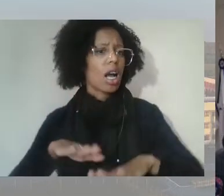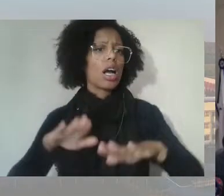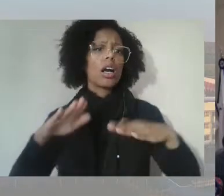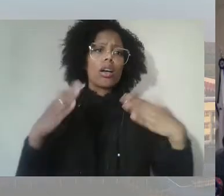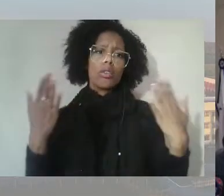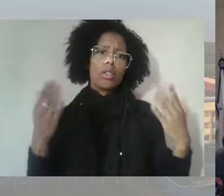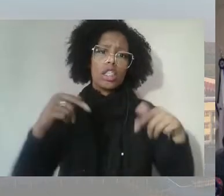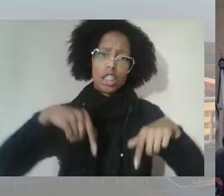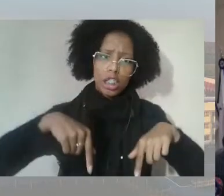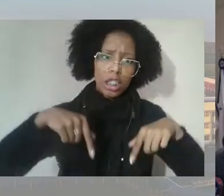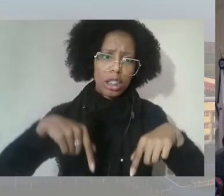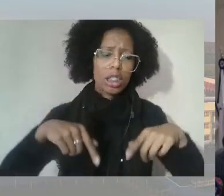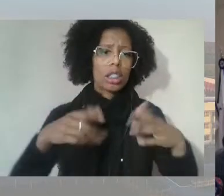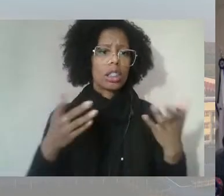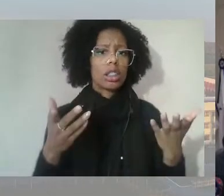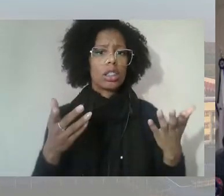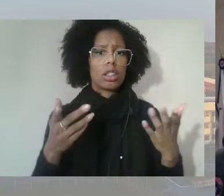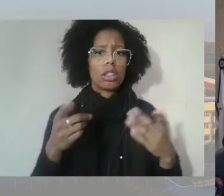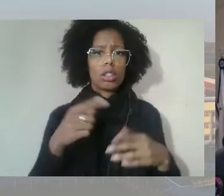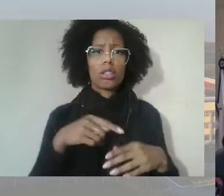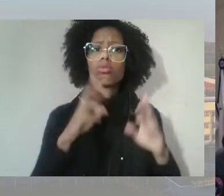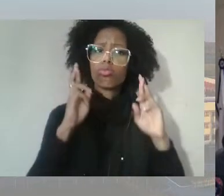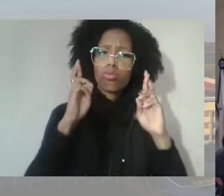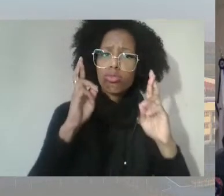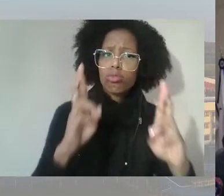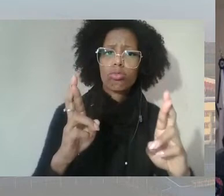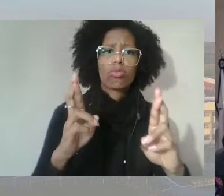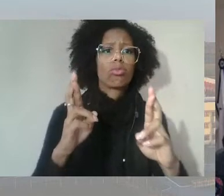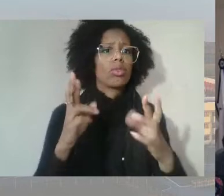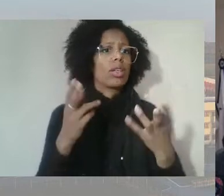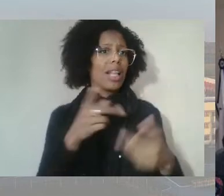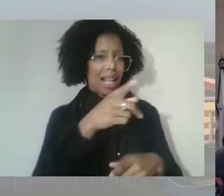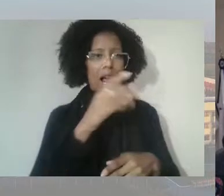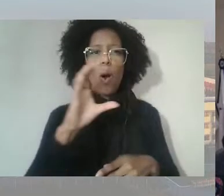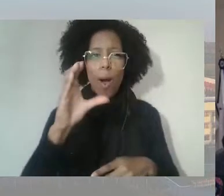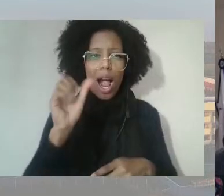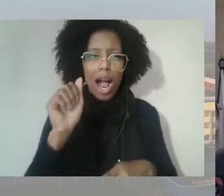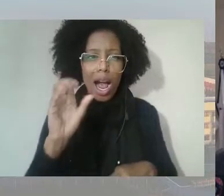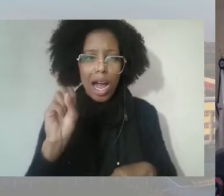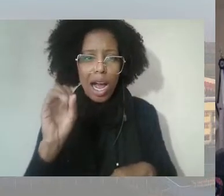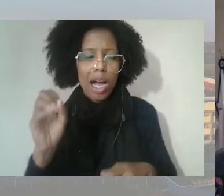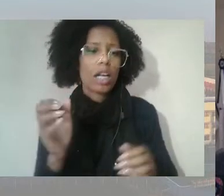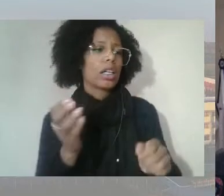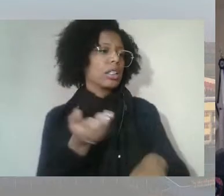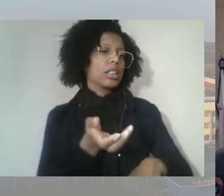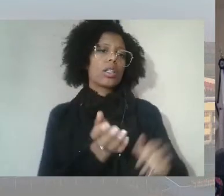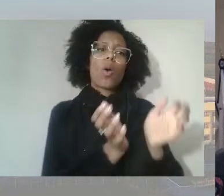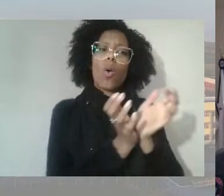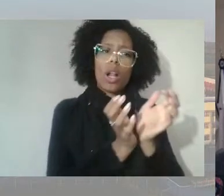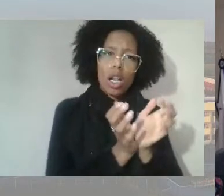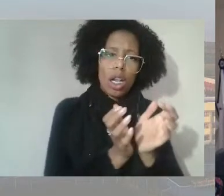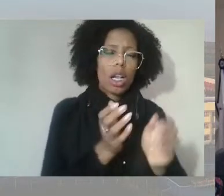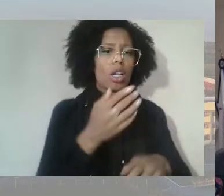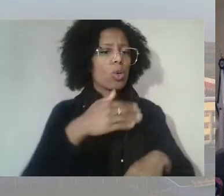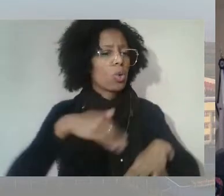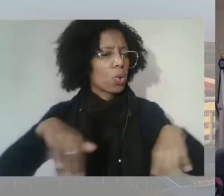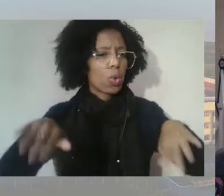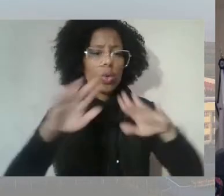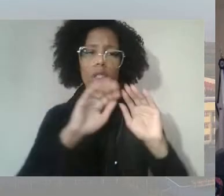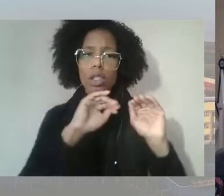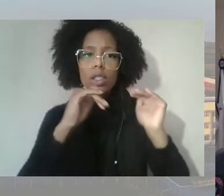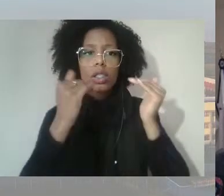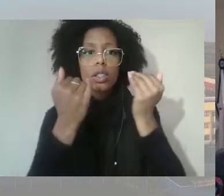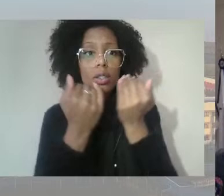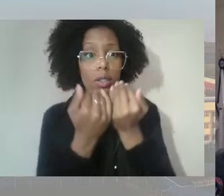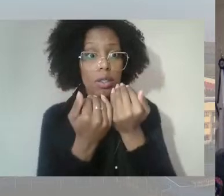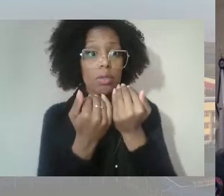aqui, assim como a gente respeitava a manifestação, Cássio, colegas, estudantes que estão aqui presentes e toda a comunidade. E naquele